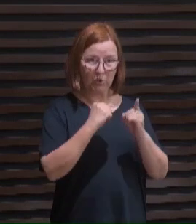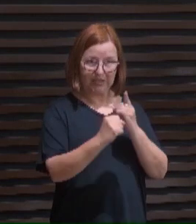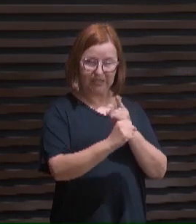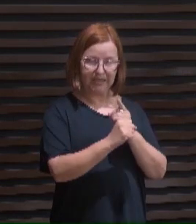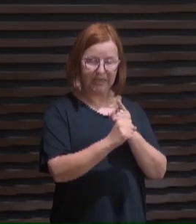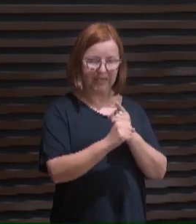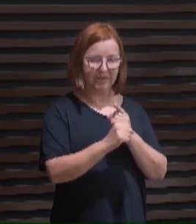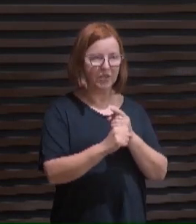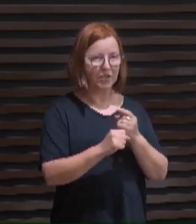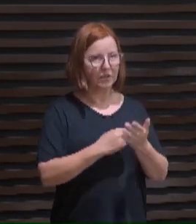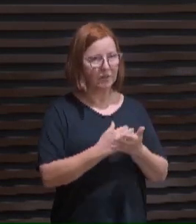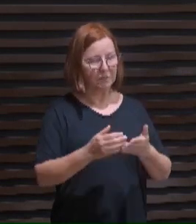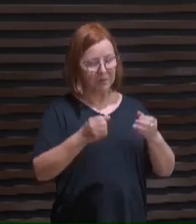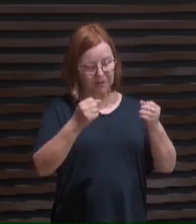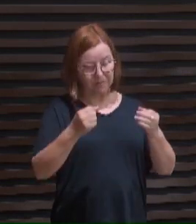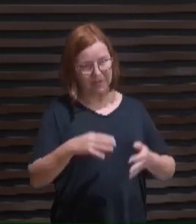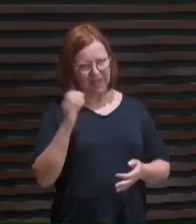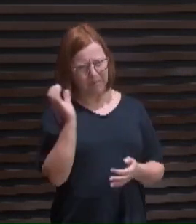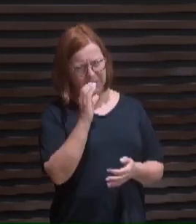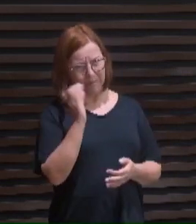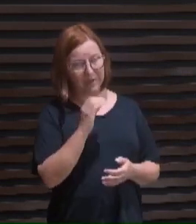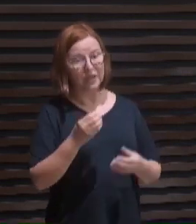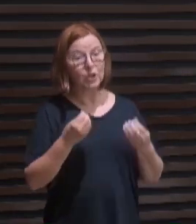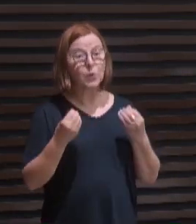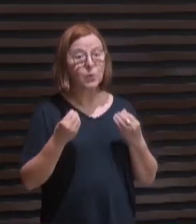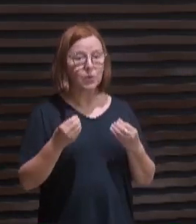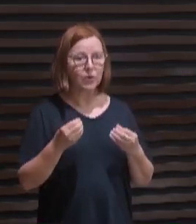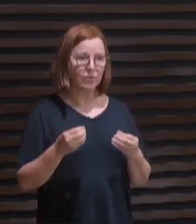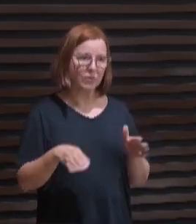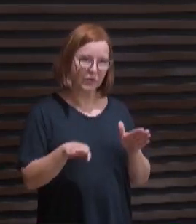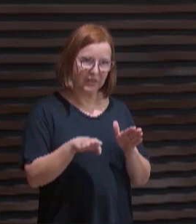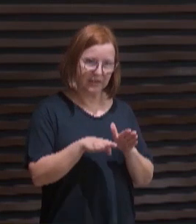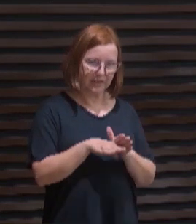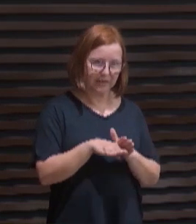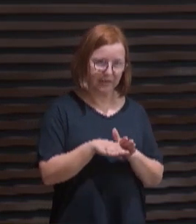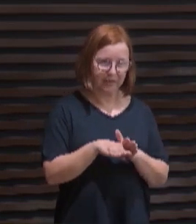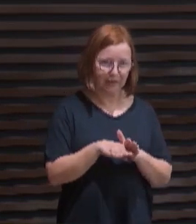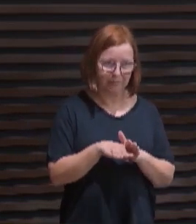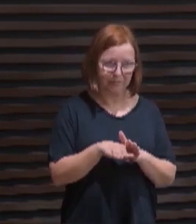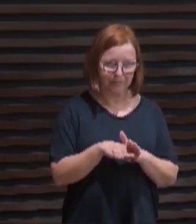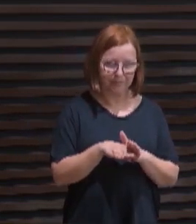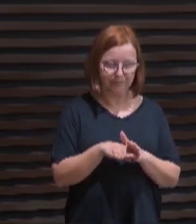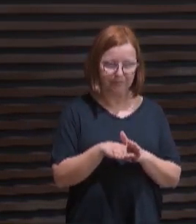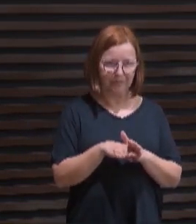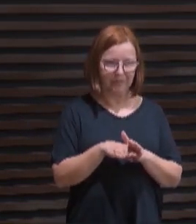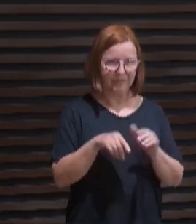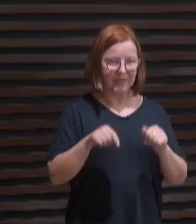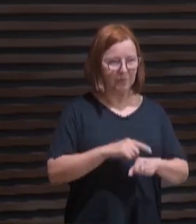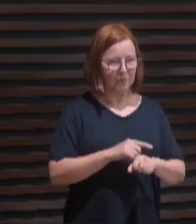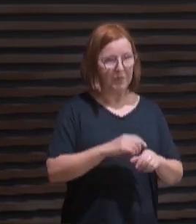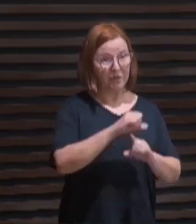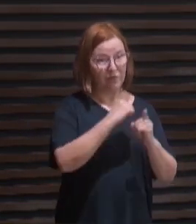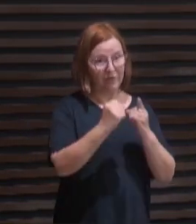esboço rápido de como chegamos ao atual estágio da nossa sociedade. A